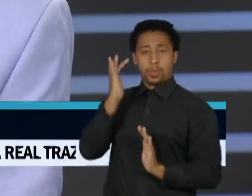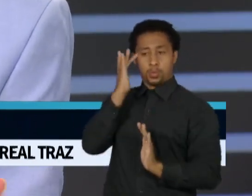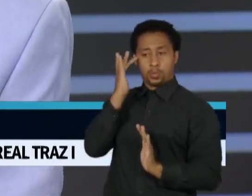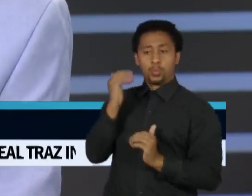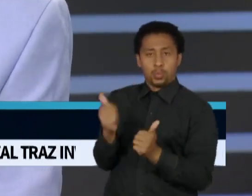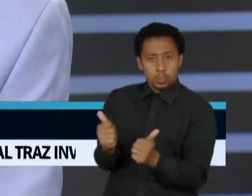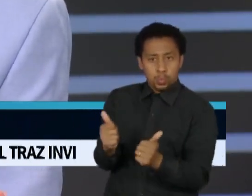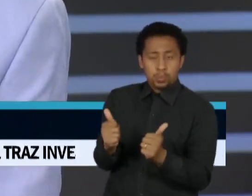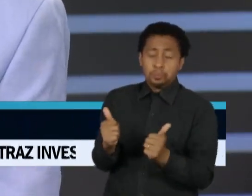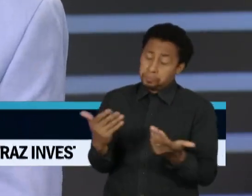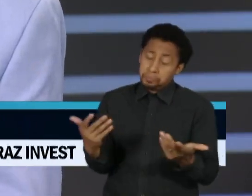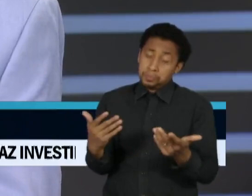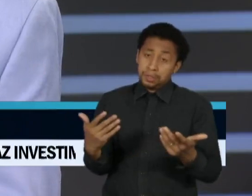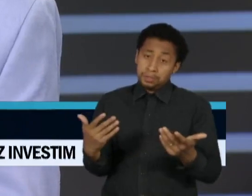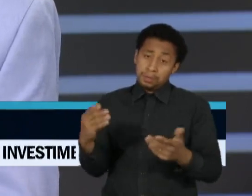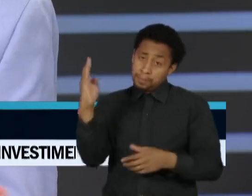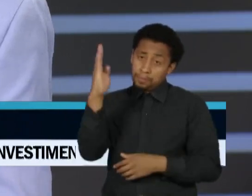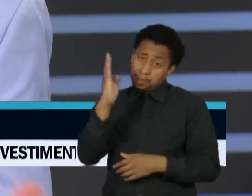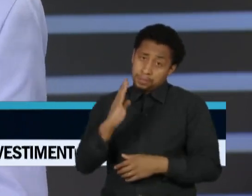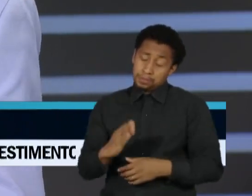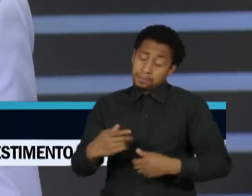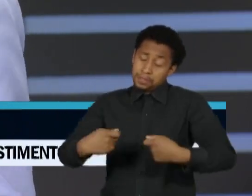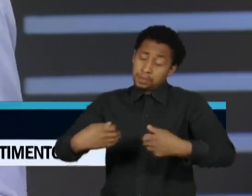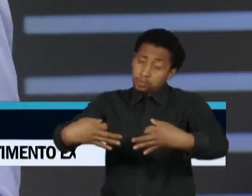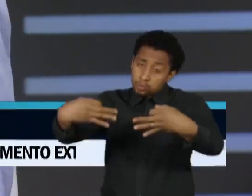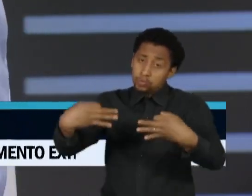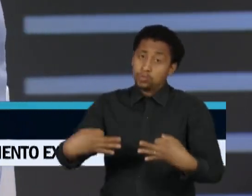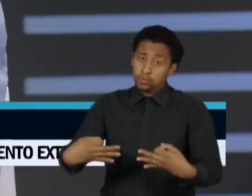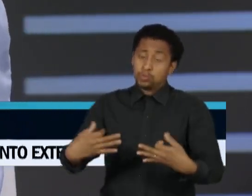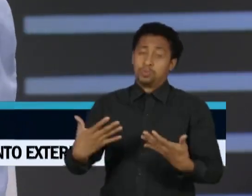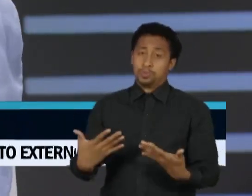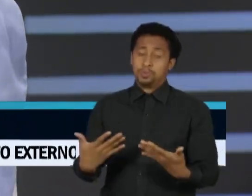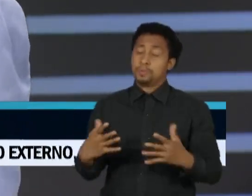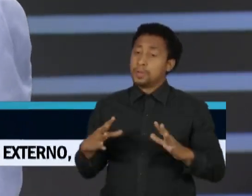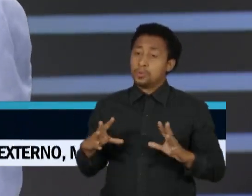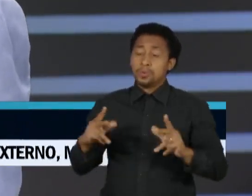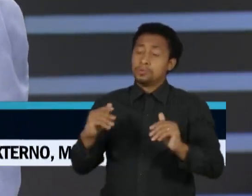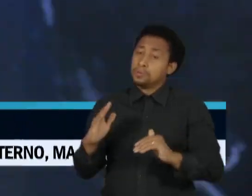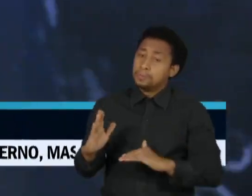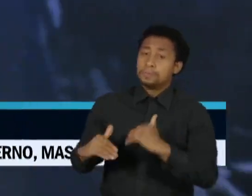né? Um país mais justo, com mais oportunidades, mais próspero para todos, né?